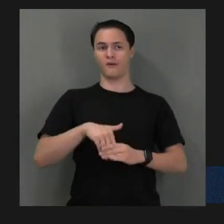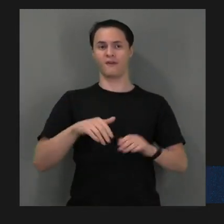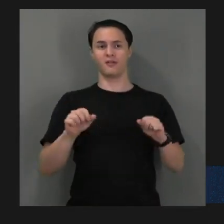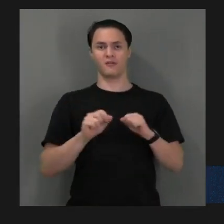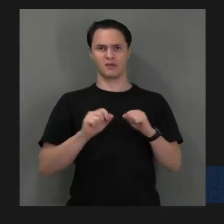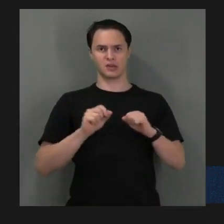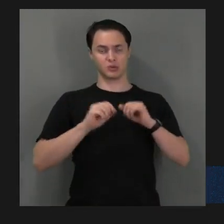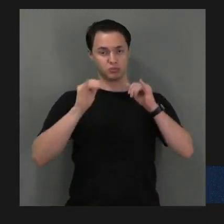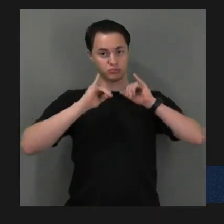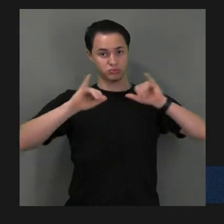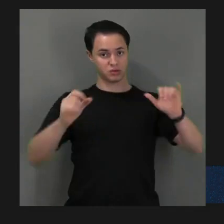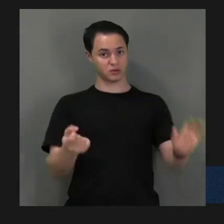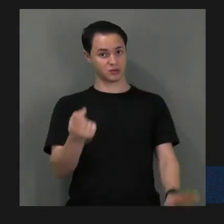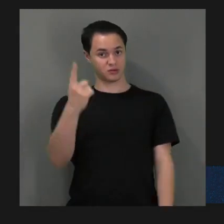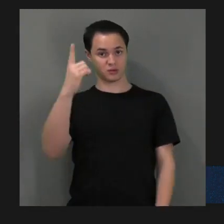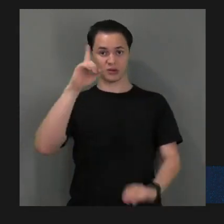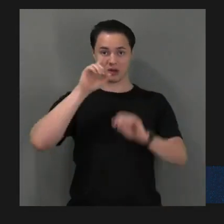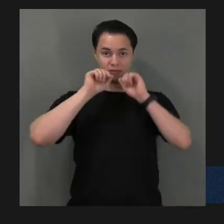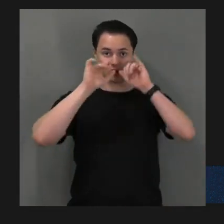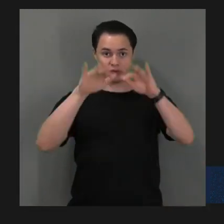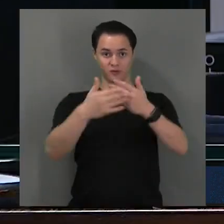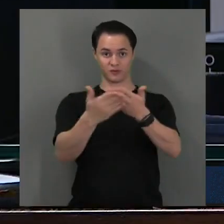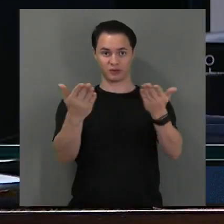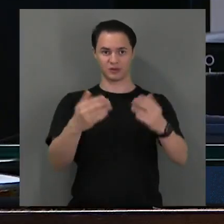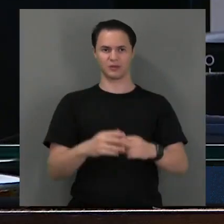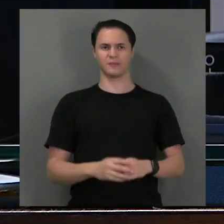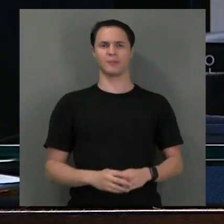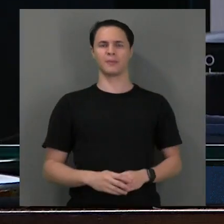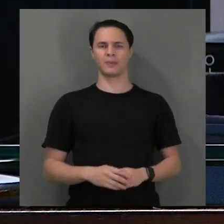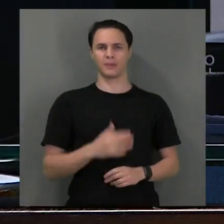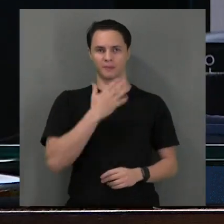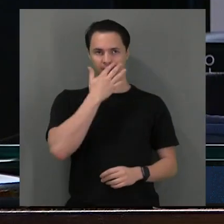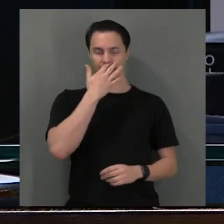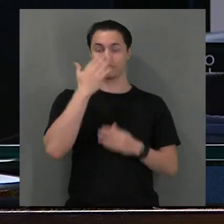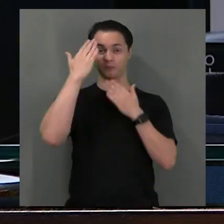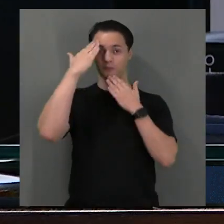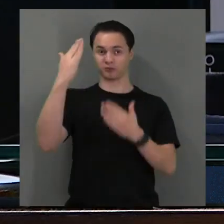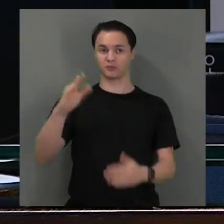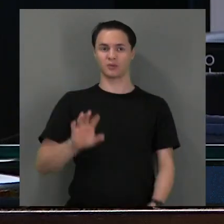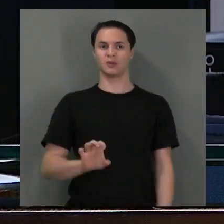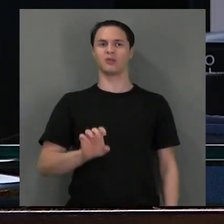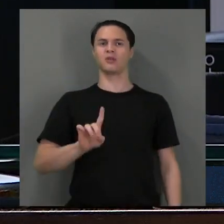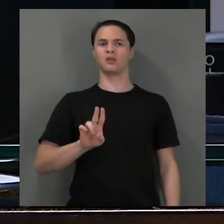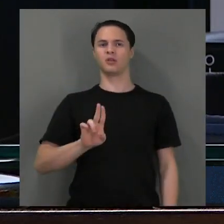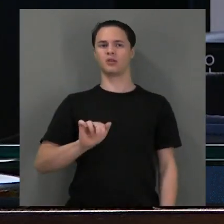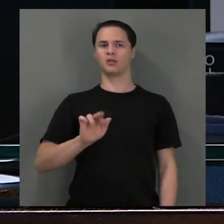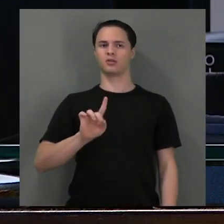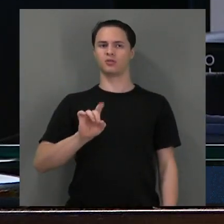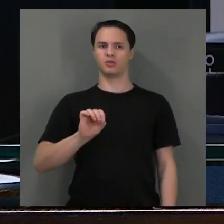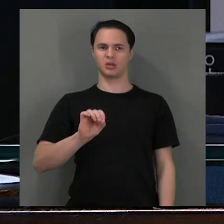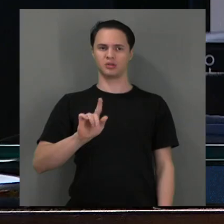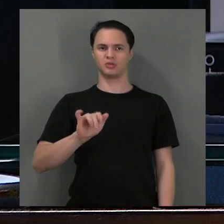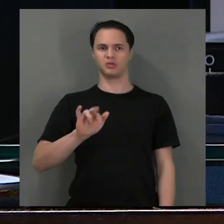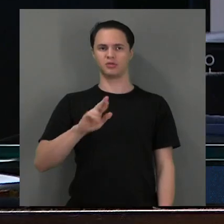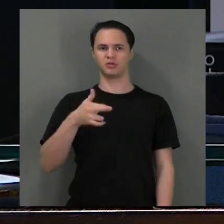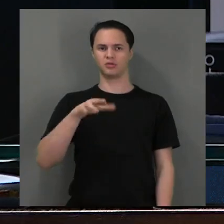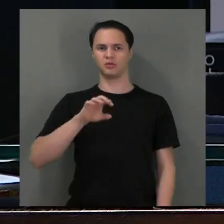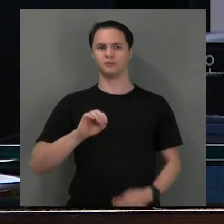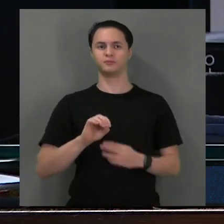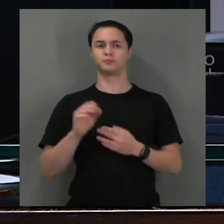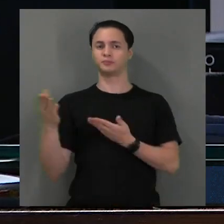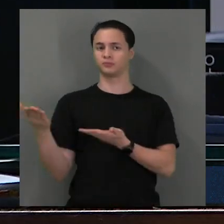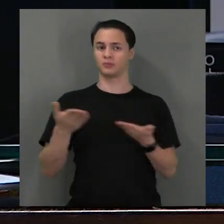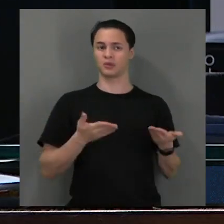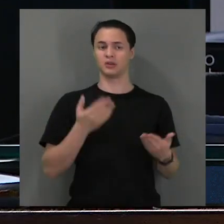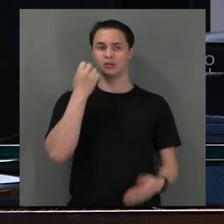mínimo estranhas. Deus abençoe o senhor, muita paz. Obrigado, senador Eduardo Girão, pela participação. Convido pela ordem